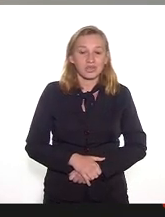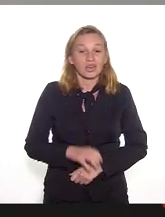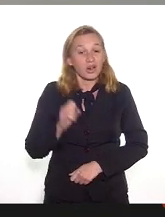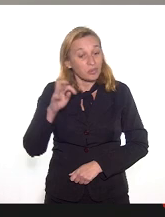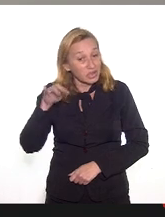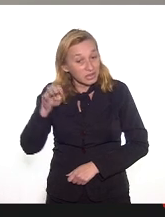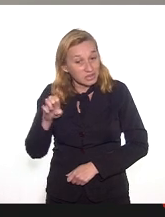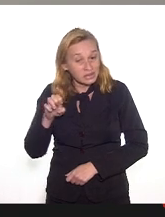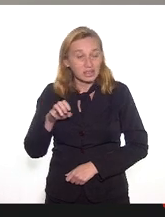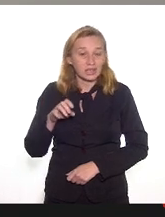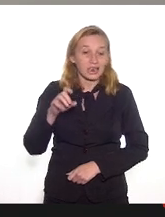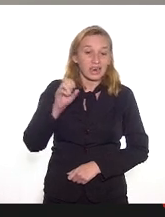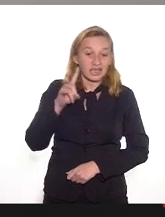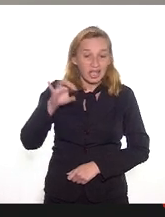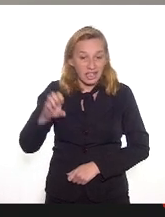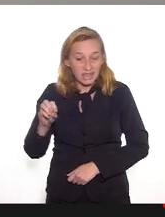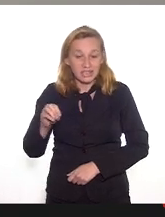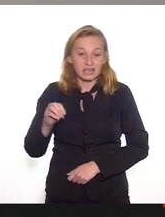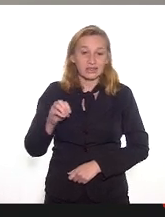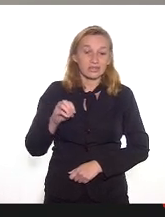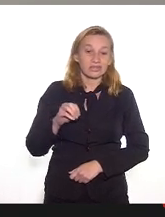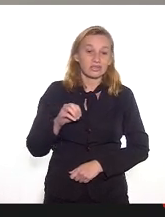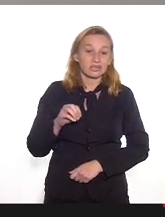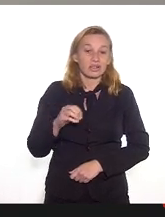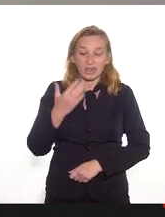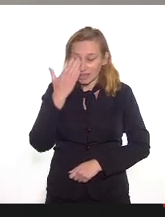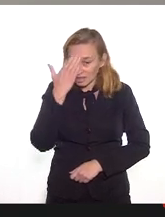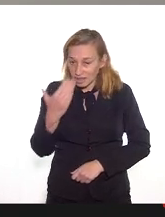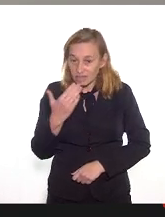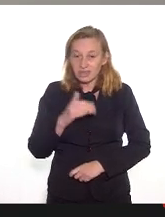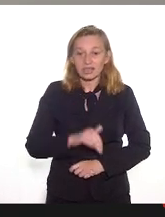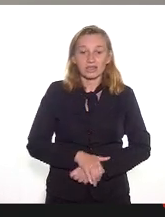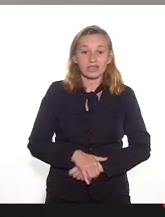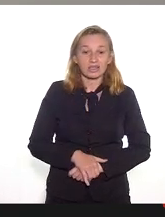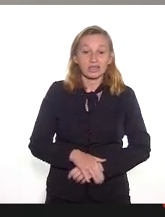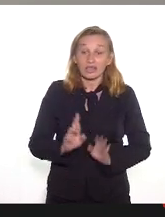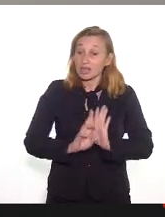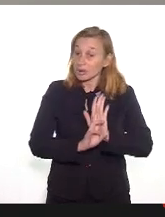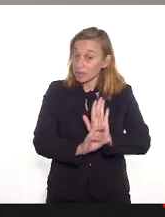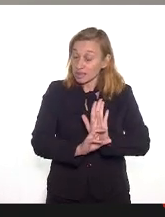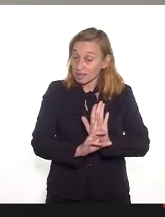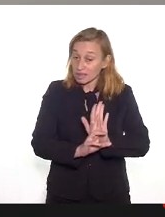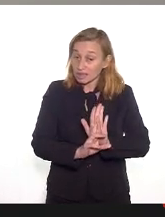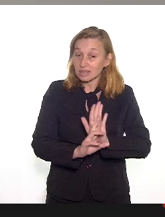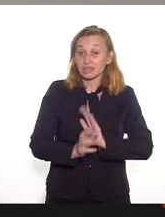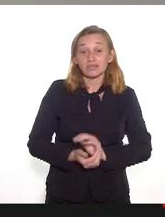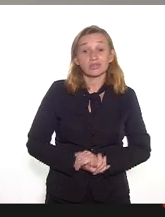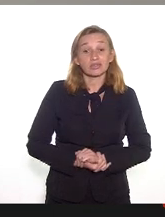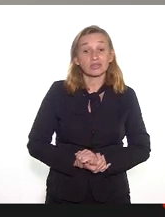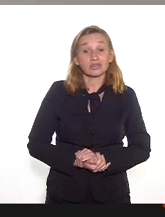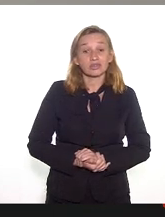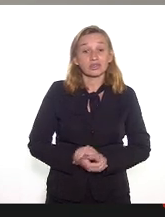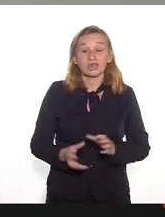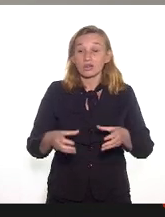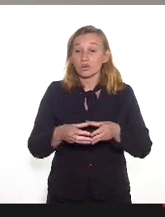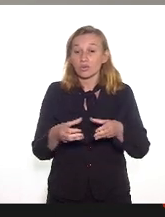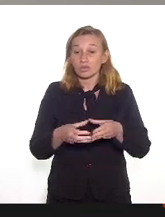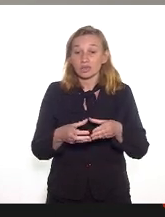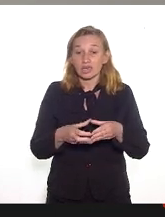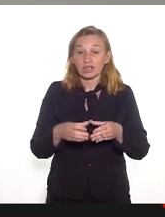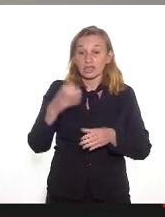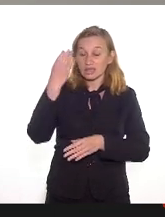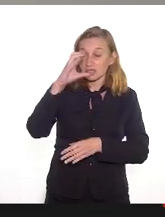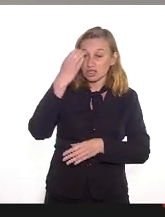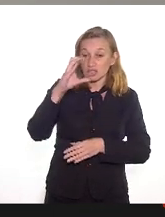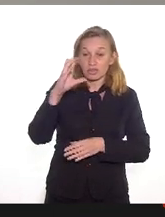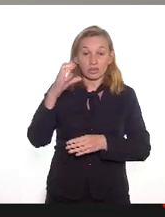almirante Edésio Lima Júnior, agradecer a representativa presença da comunidade científica do Rio de